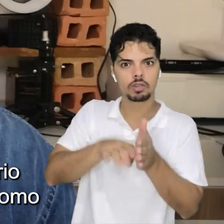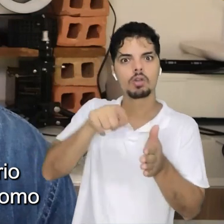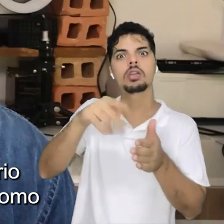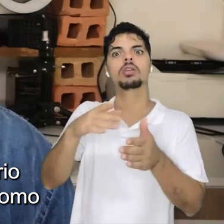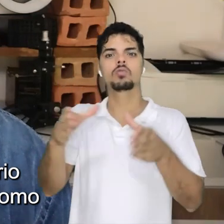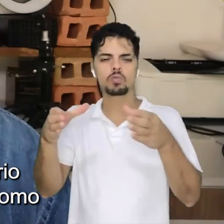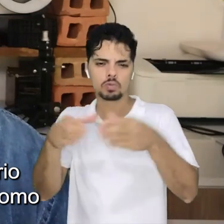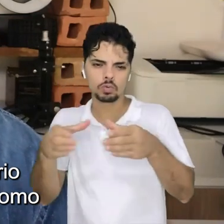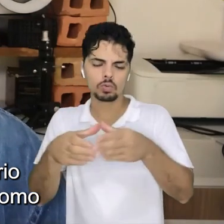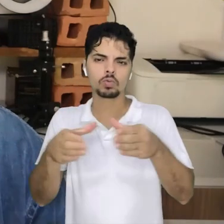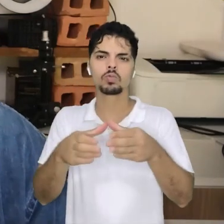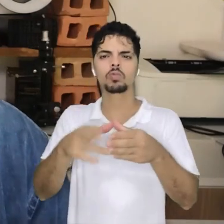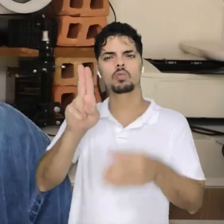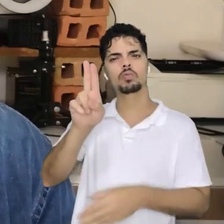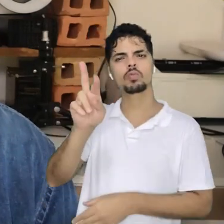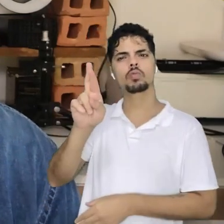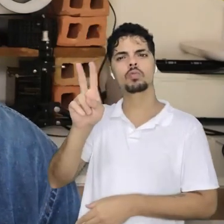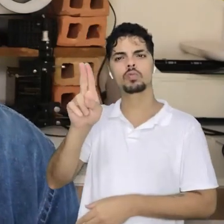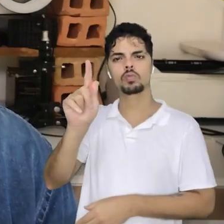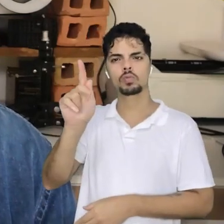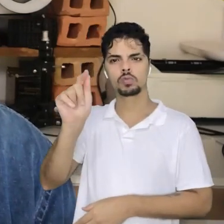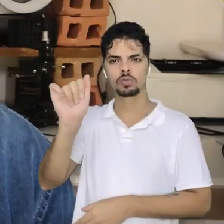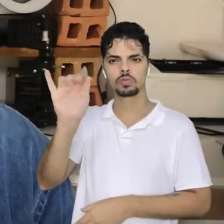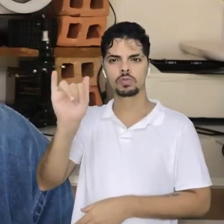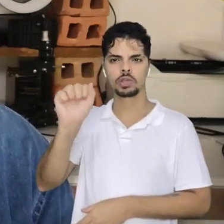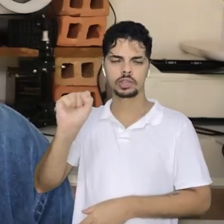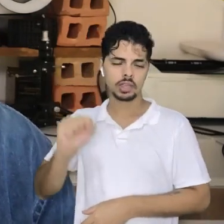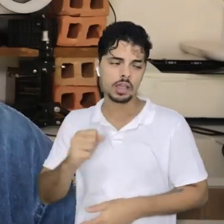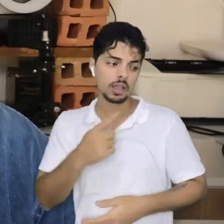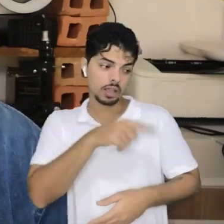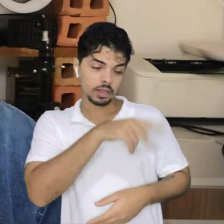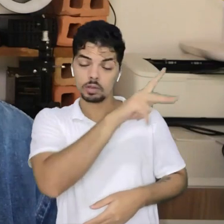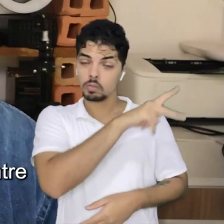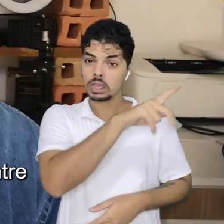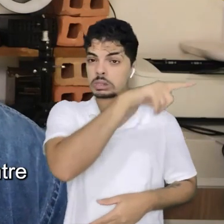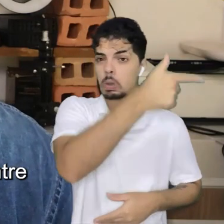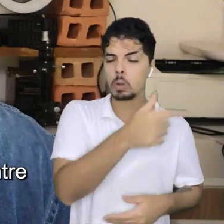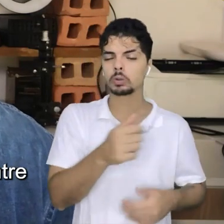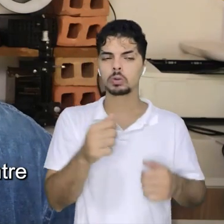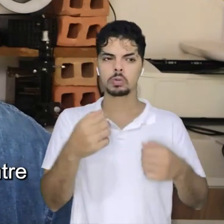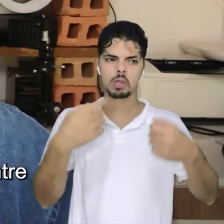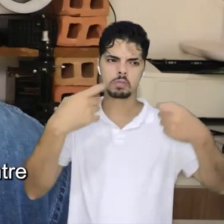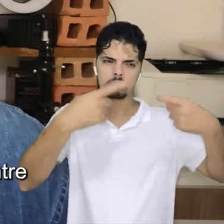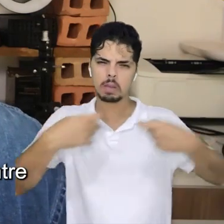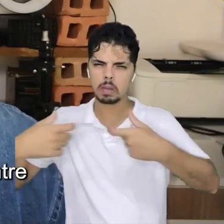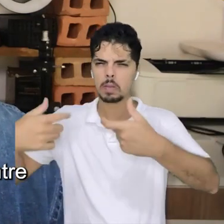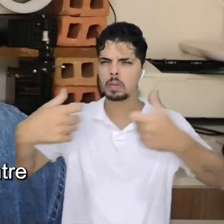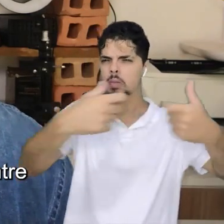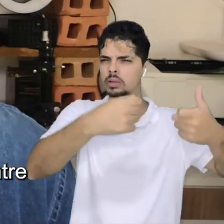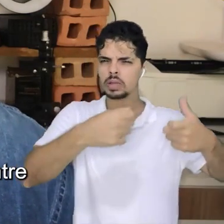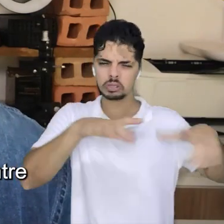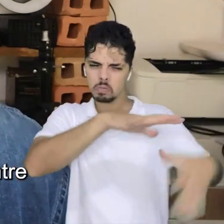banda oriental o atual Uruguai como uma província do império a Província Cisplatina Território que era disputado tanto entre